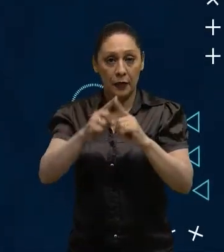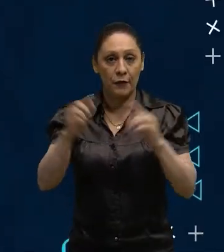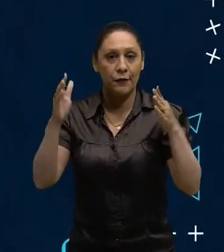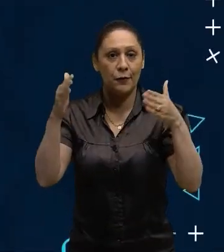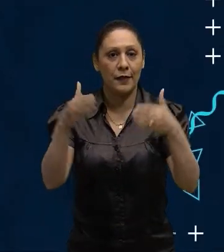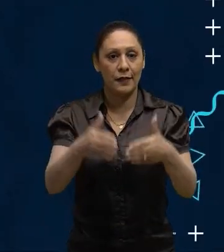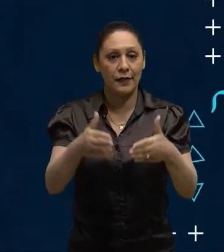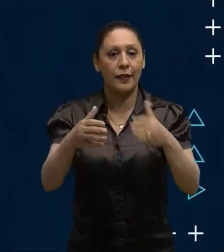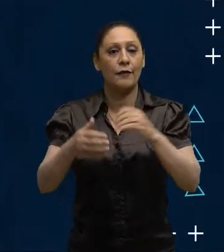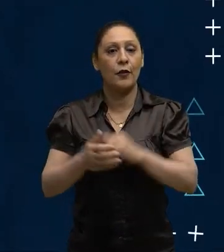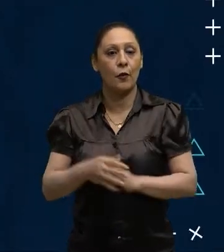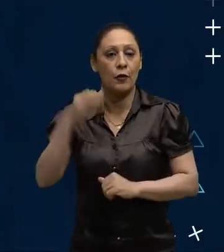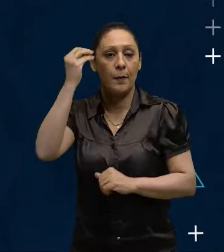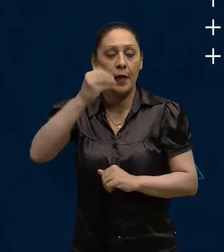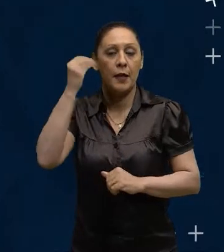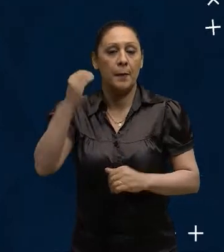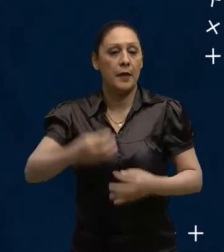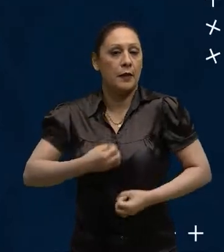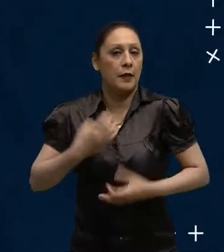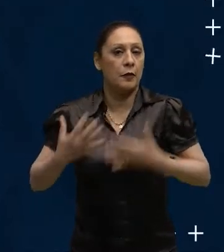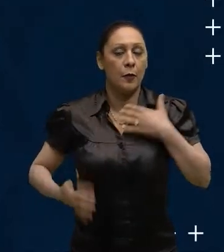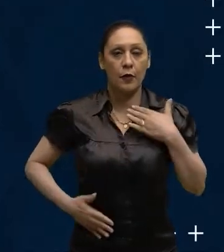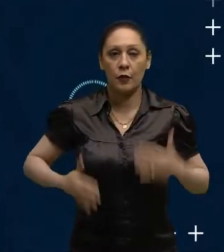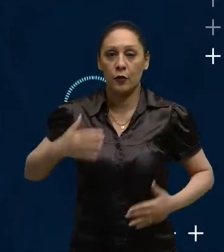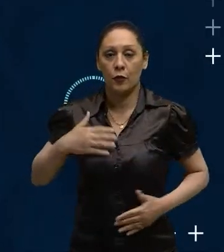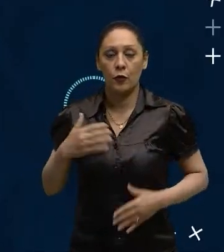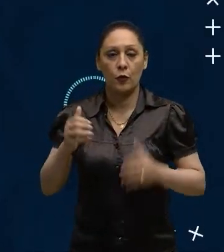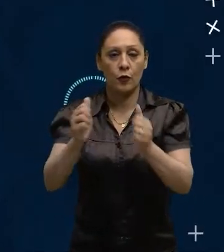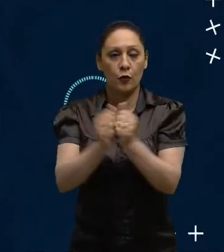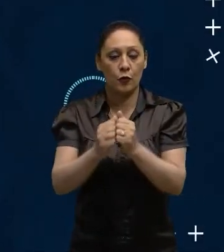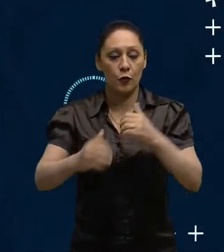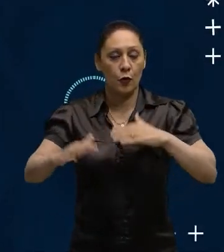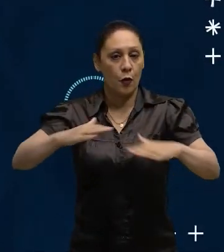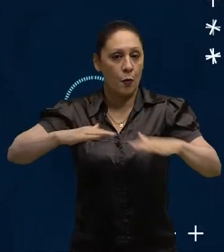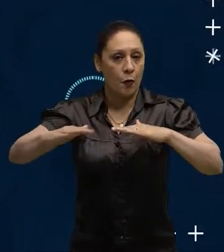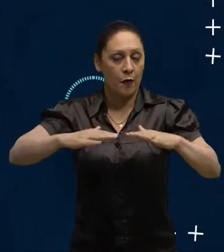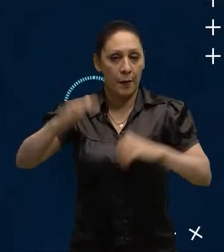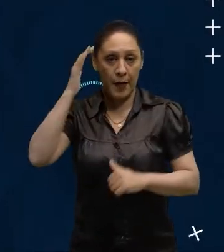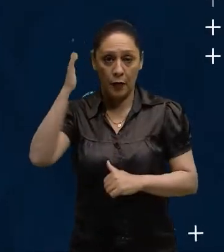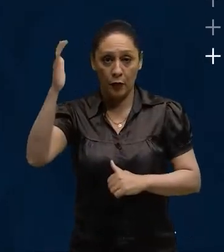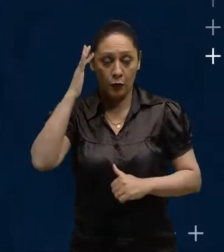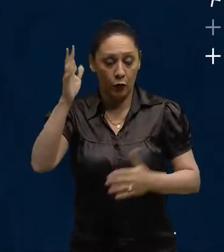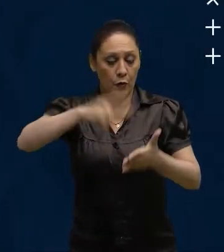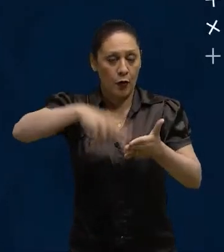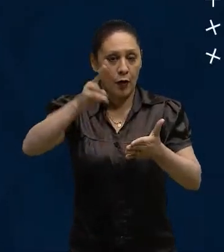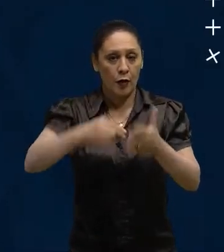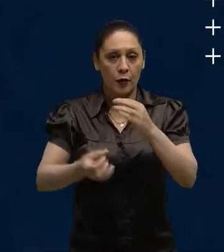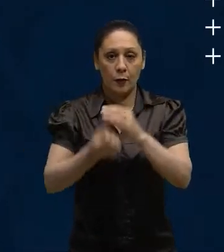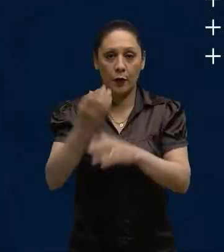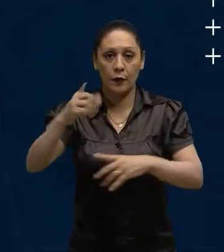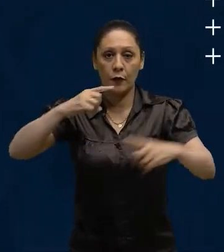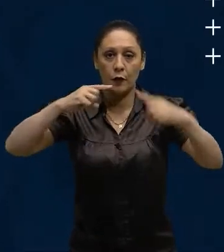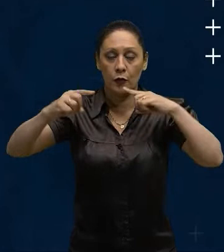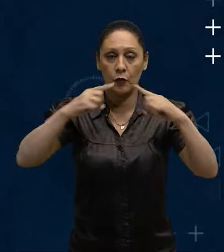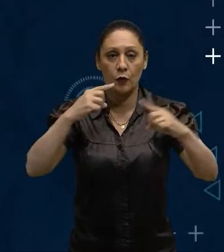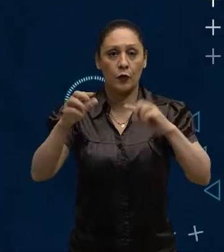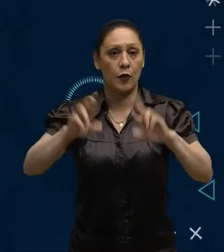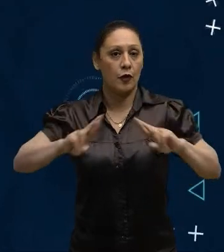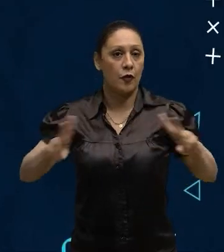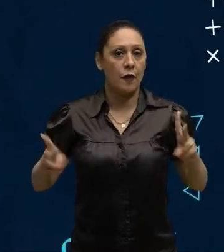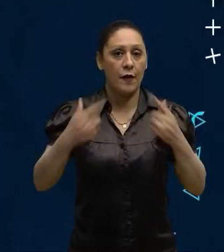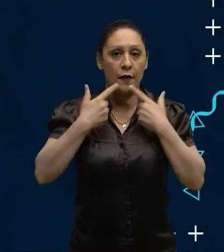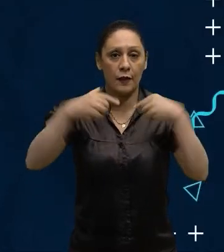Objetivo específico: experimentar expressões corporais acompanhadas por movimentos de reflexão, leitura e produção de discursos nas